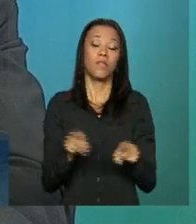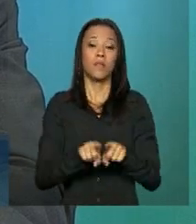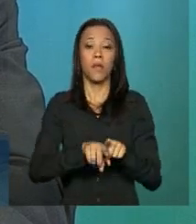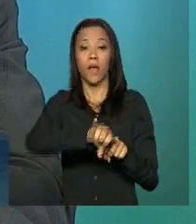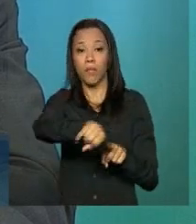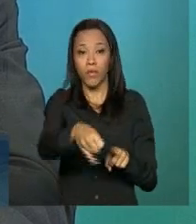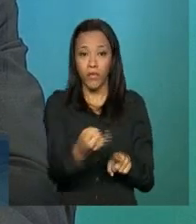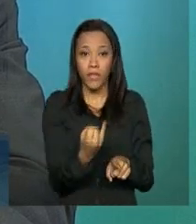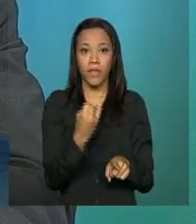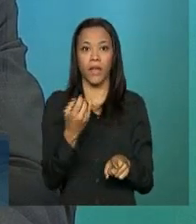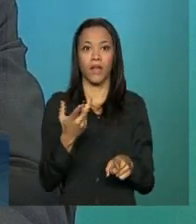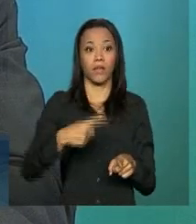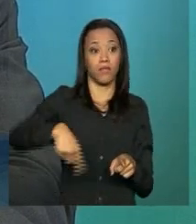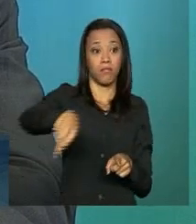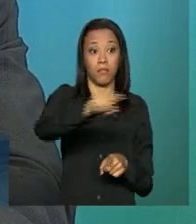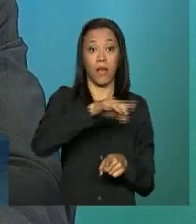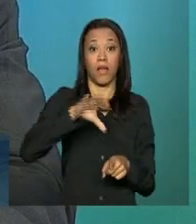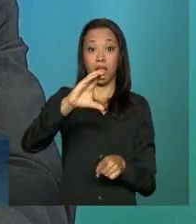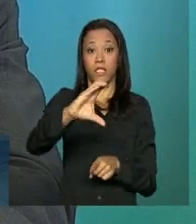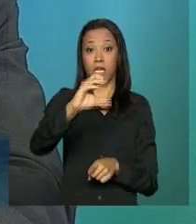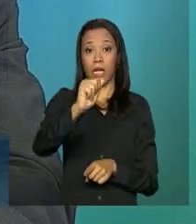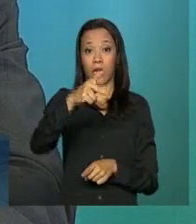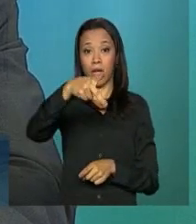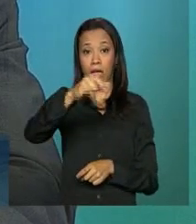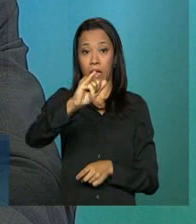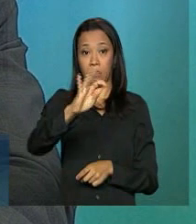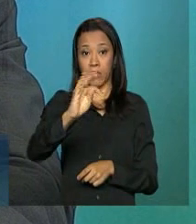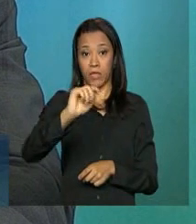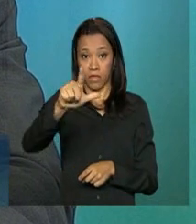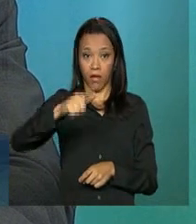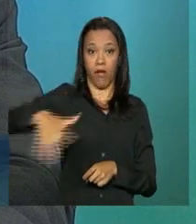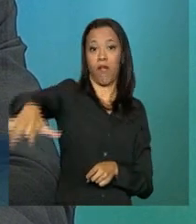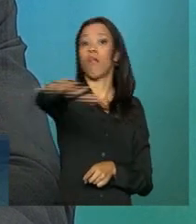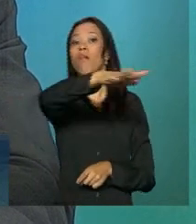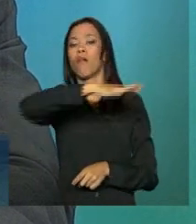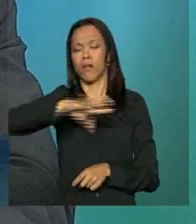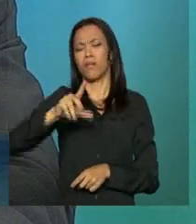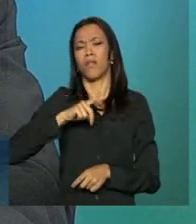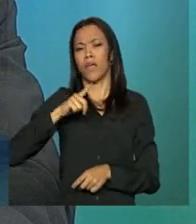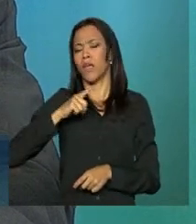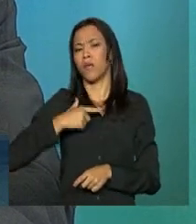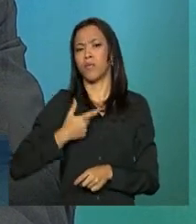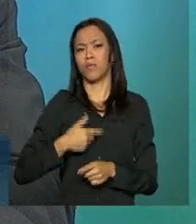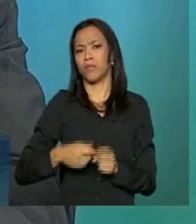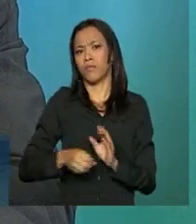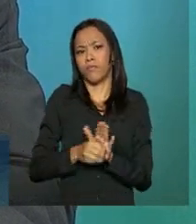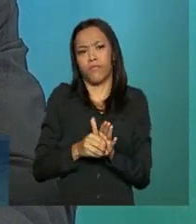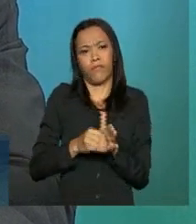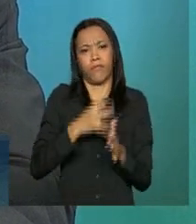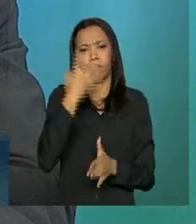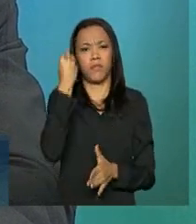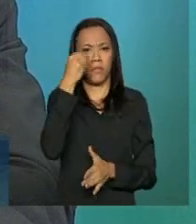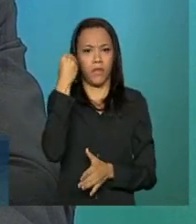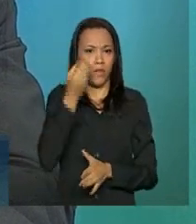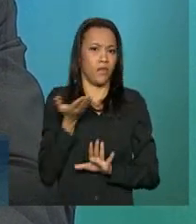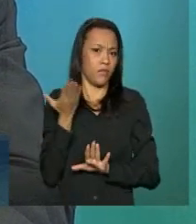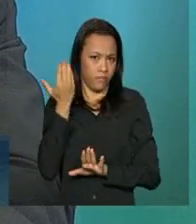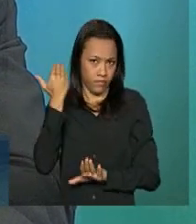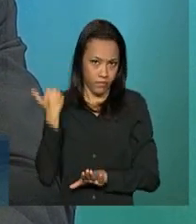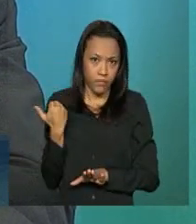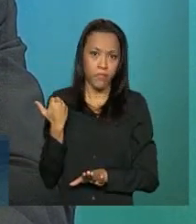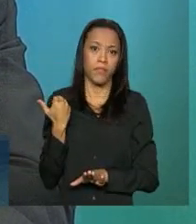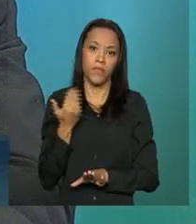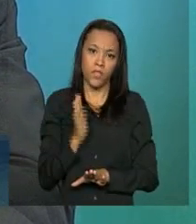vitalidade do nosso mercado de capitais. Nós já temos outras experiências, depois a gente pode conversar um pouquinho, como foi feito com